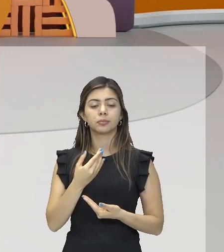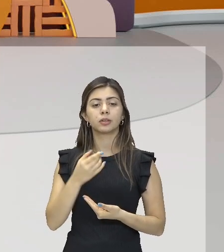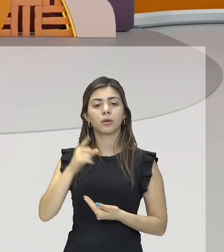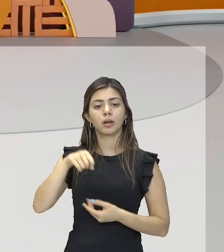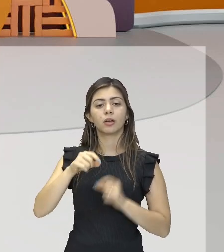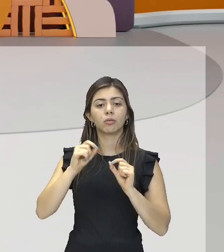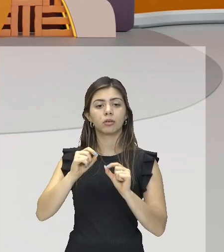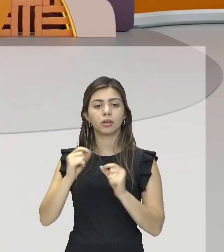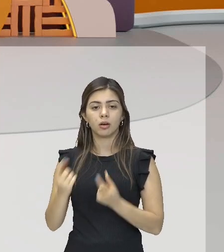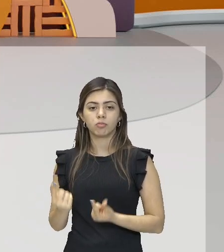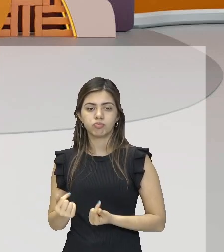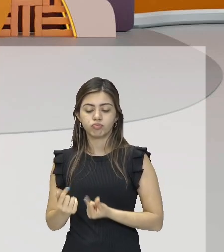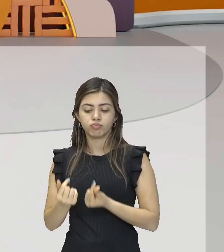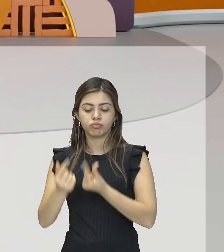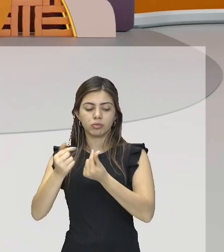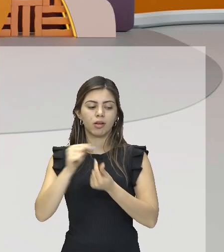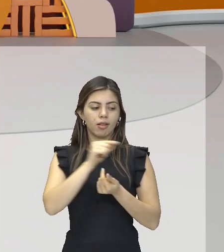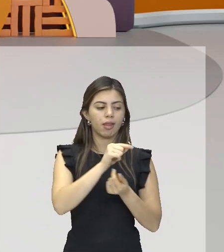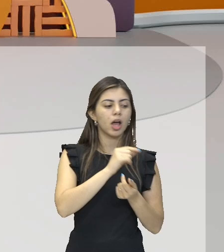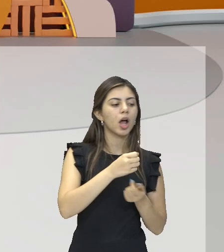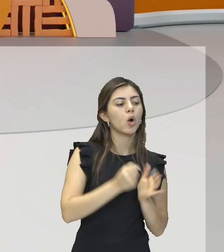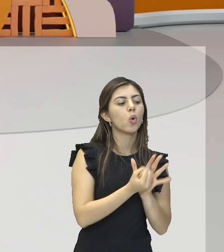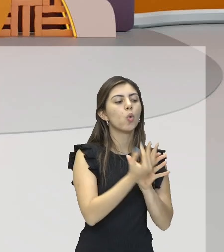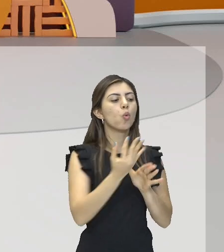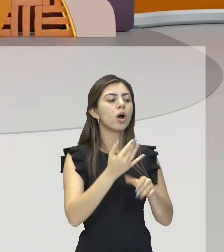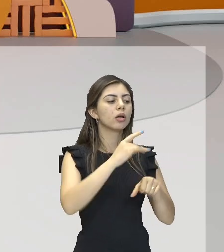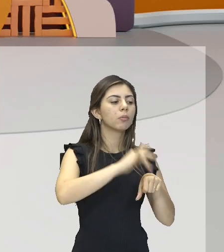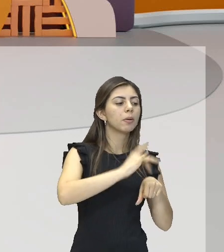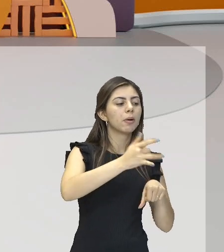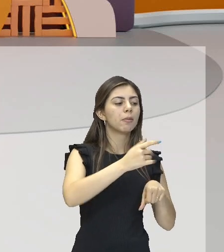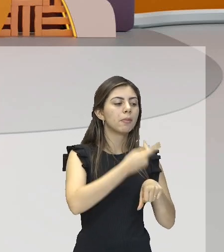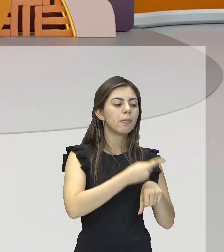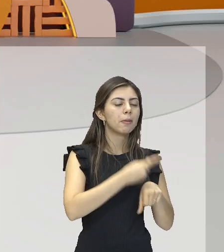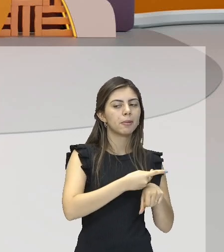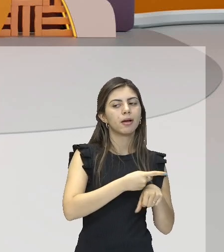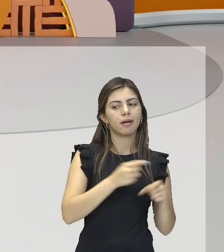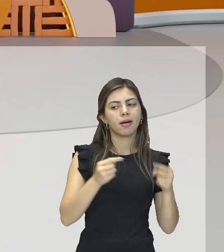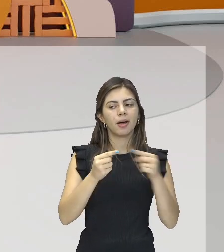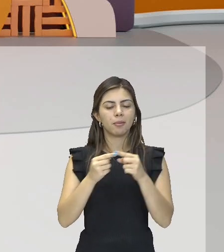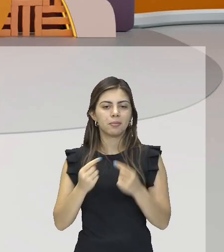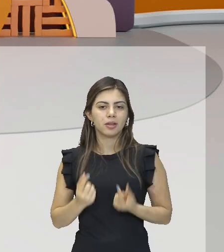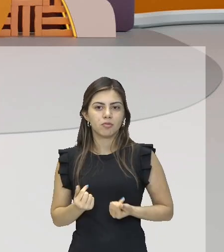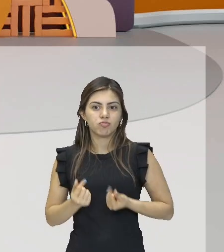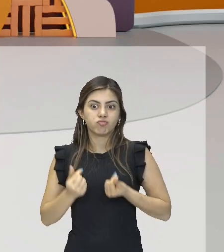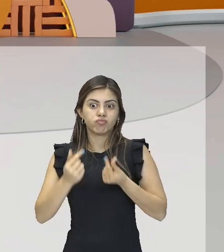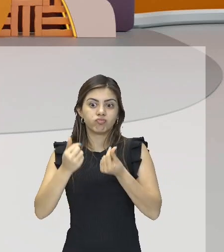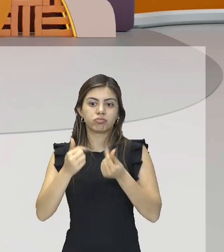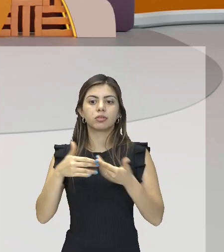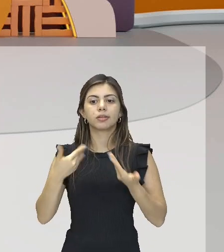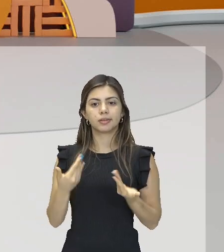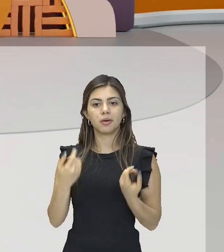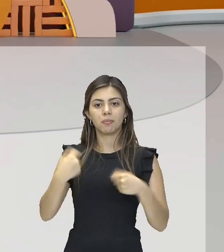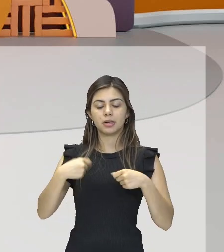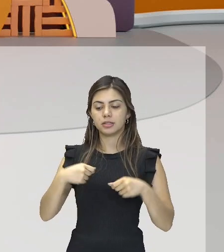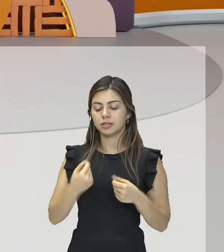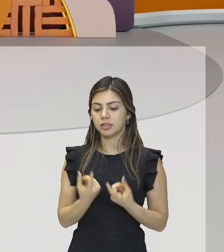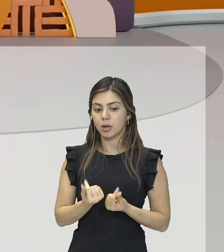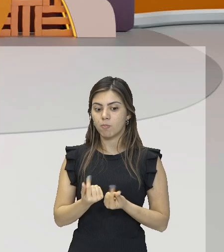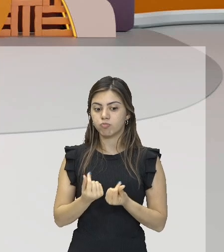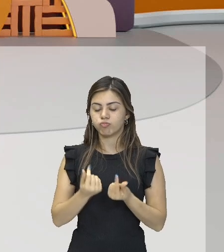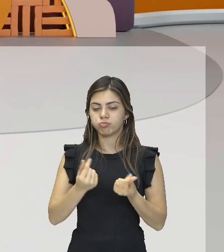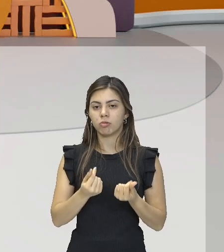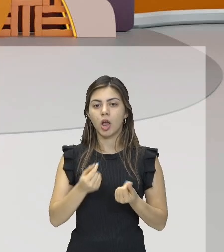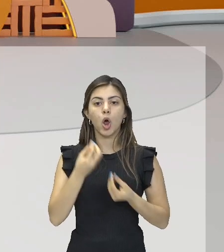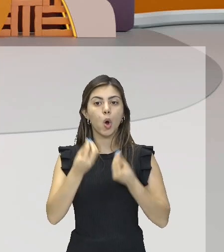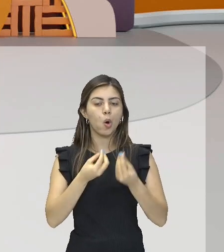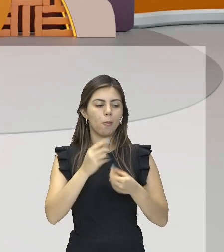a riqueza de acordo com a quantidade de metais preciosos. Então era necessário ter muitas riquezas, muitos metais